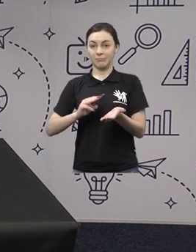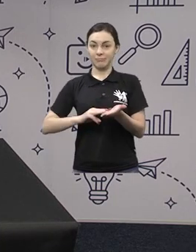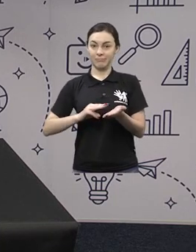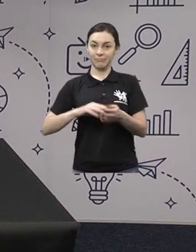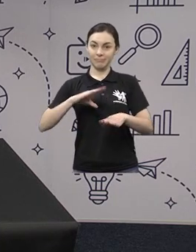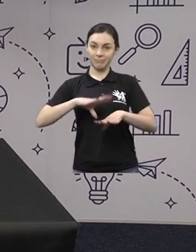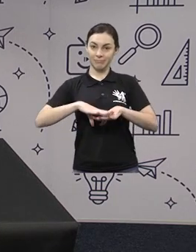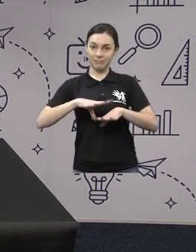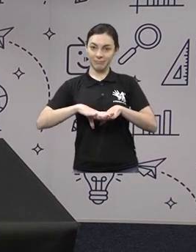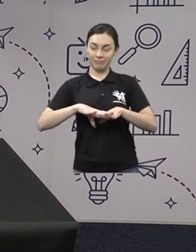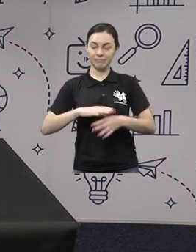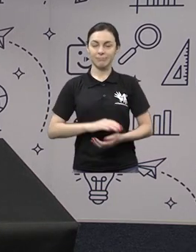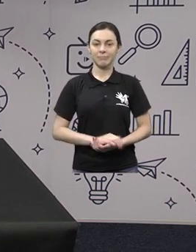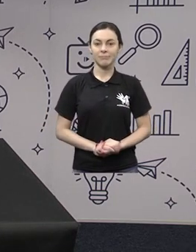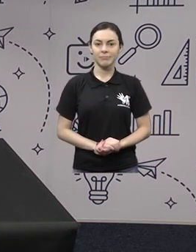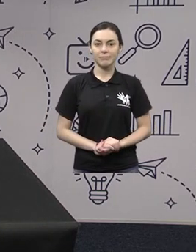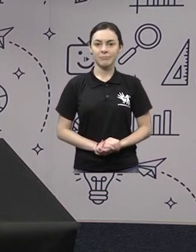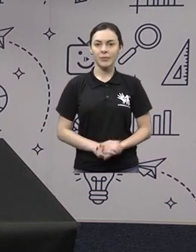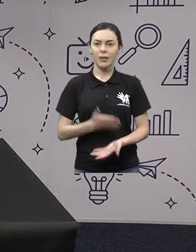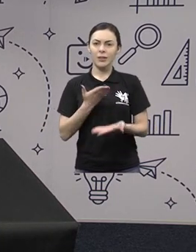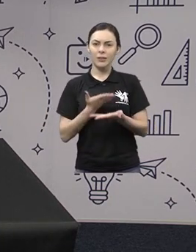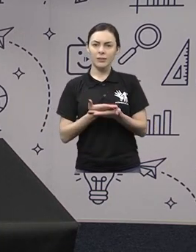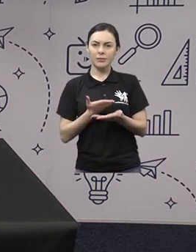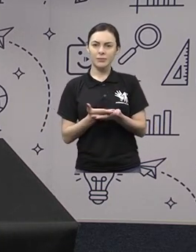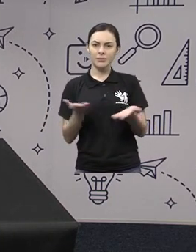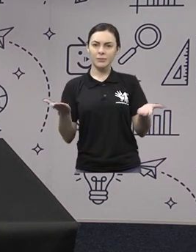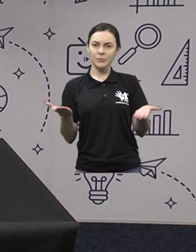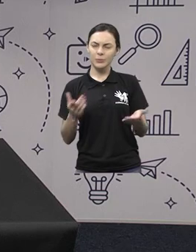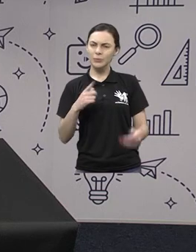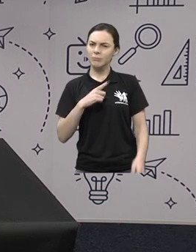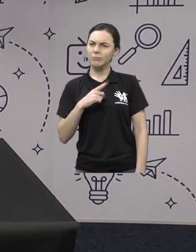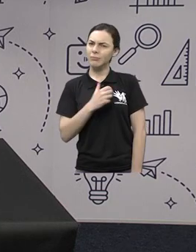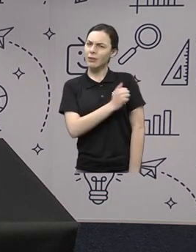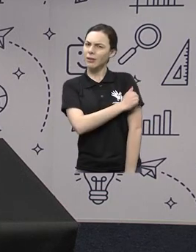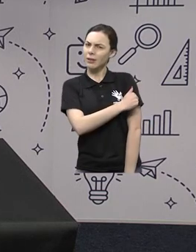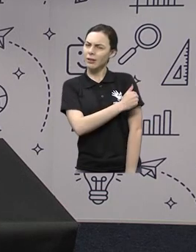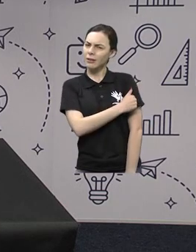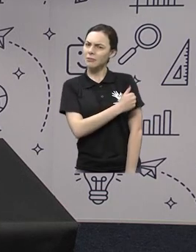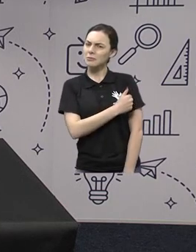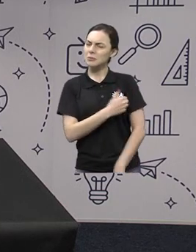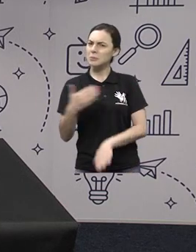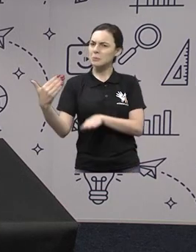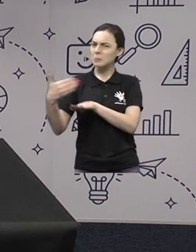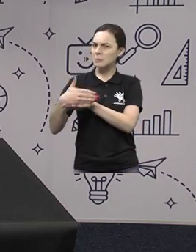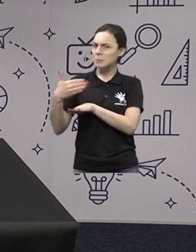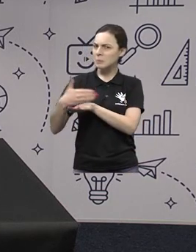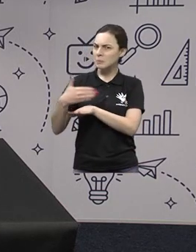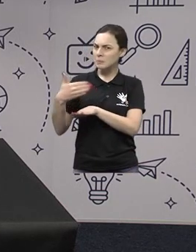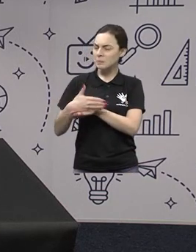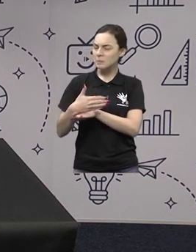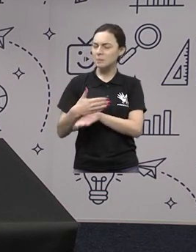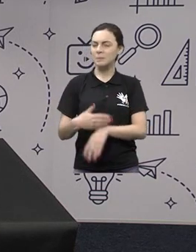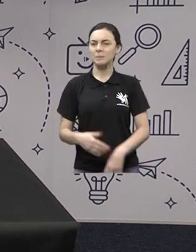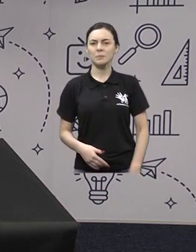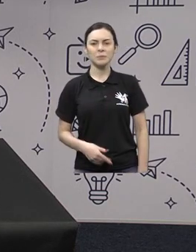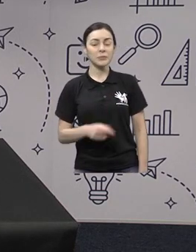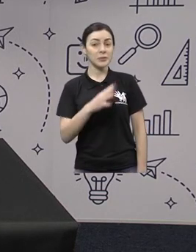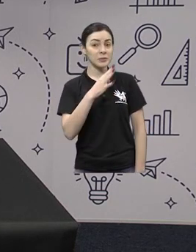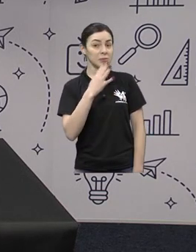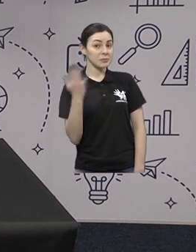de Matemática. Para a nossa aula, nós temos os nossos estudantes, que já estão chegando, professora